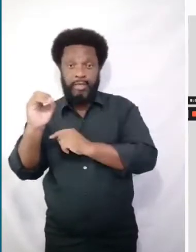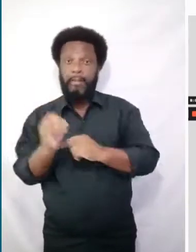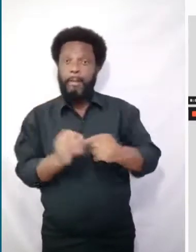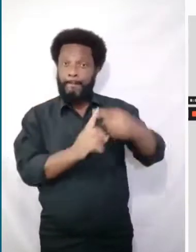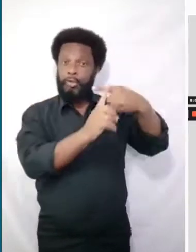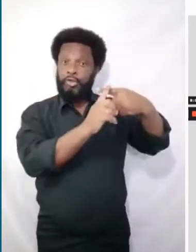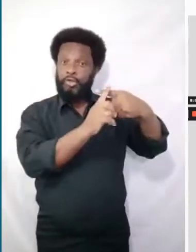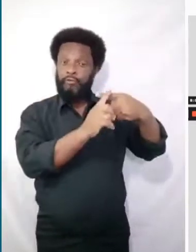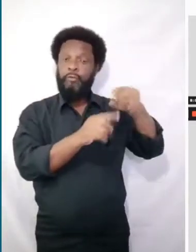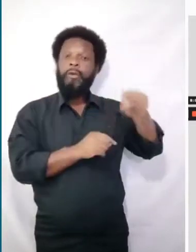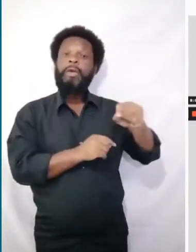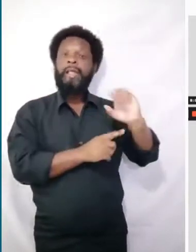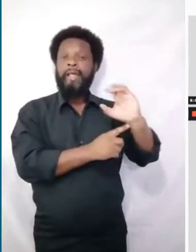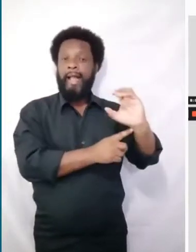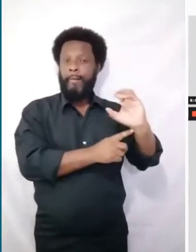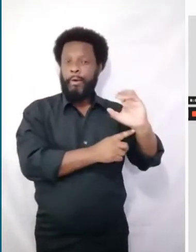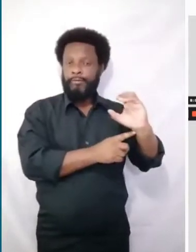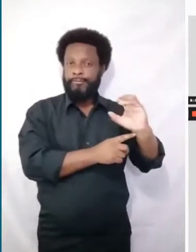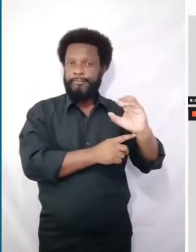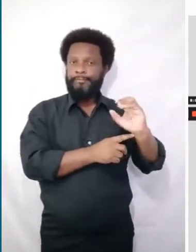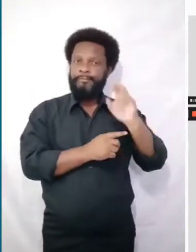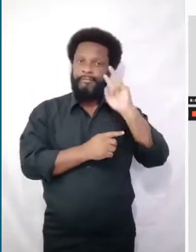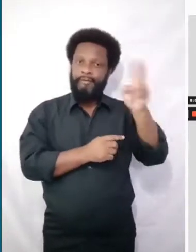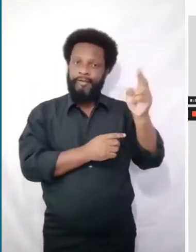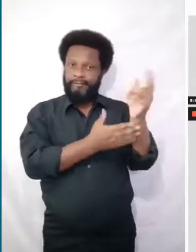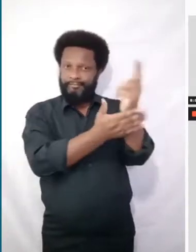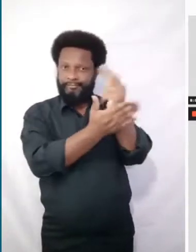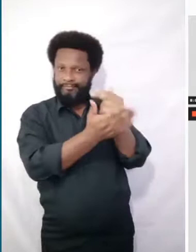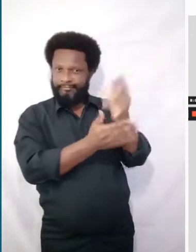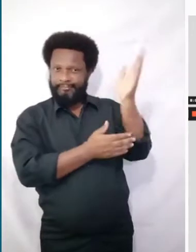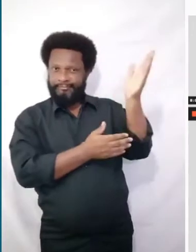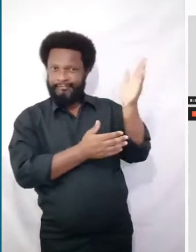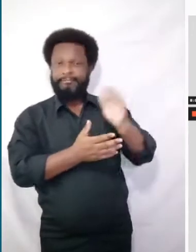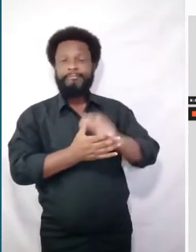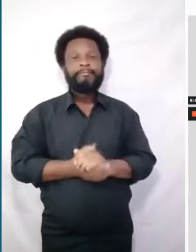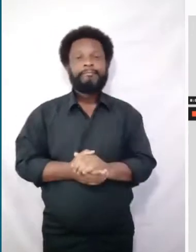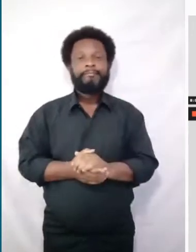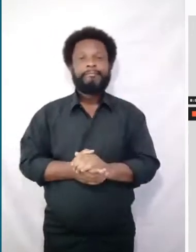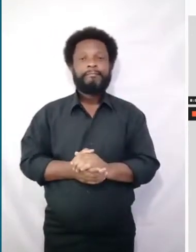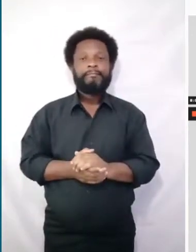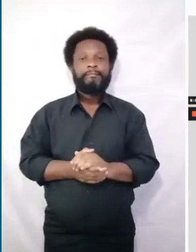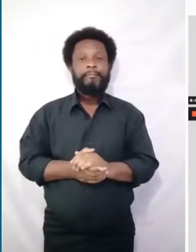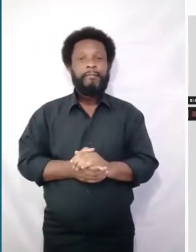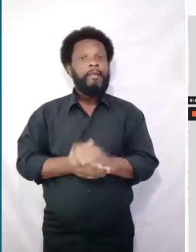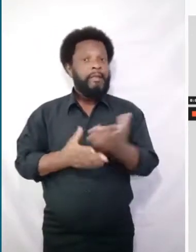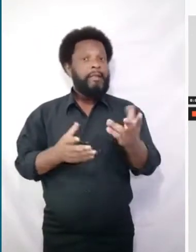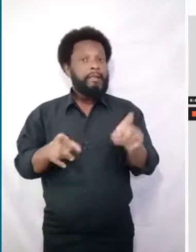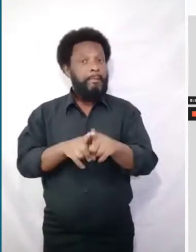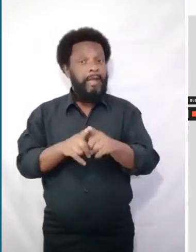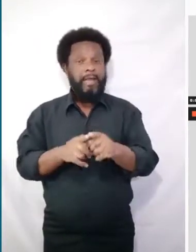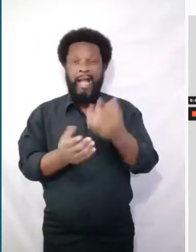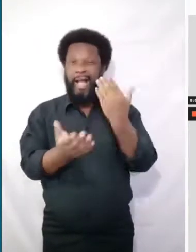vão estar em cima do oxigênio e a carga parcial positiva em cima do carbono. Olha aqui. Bem,